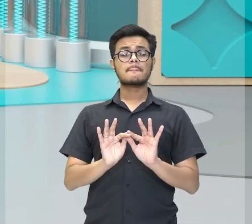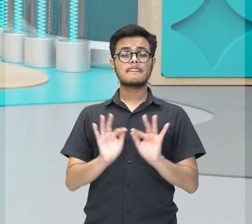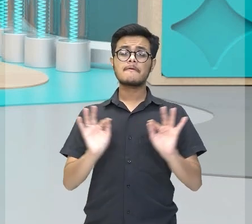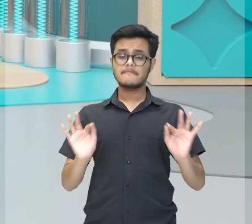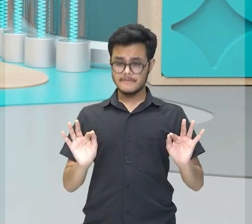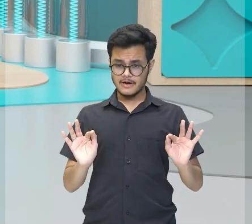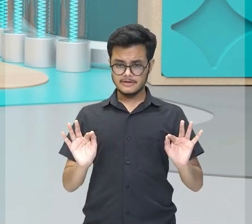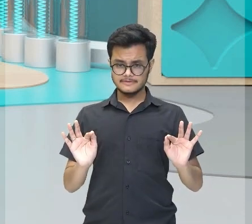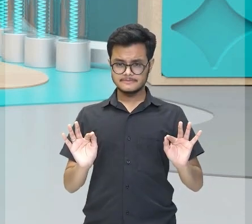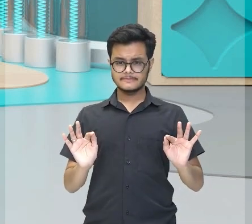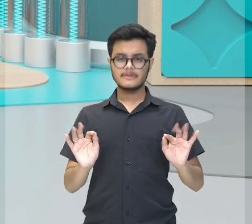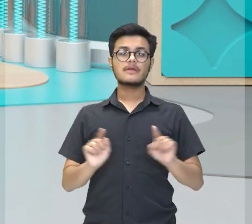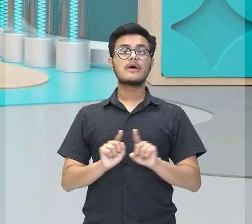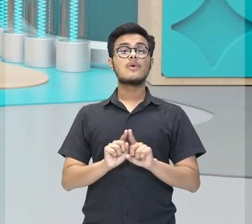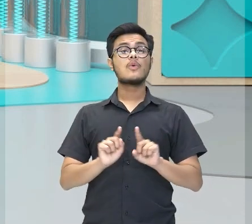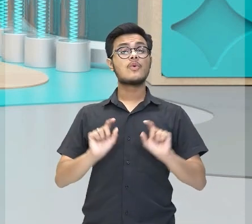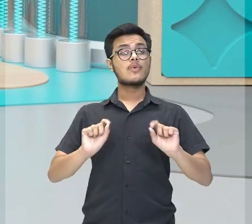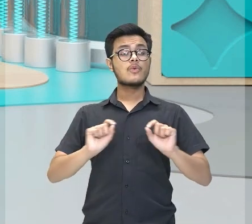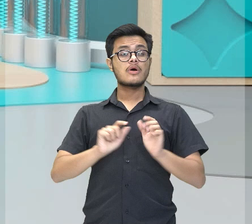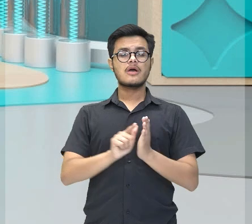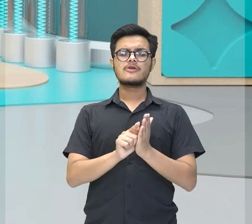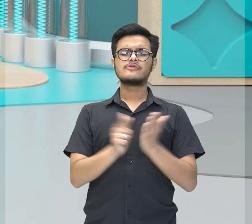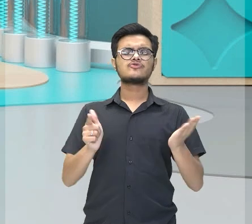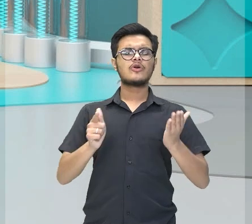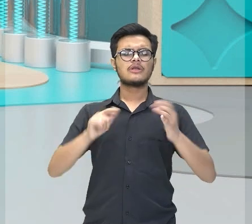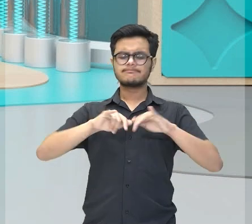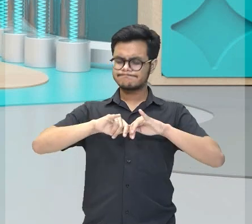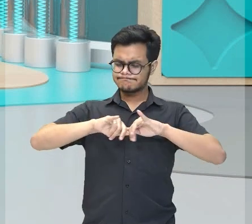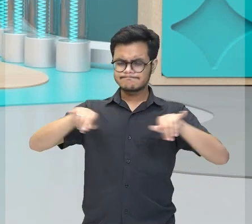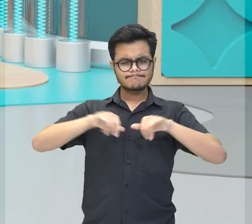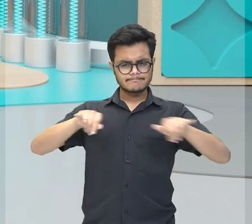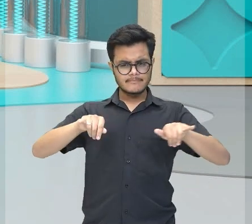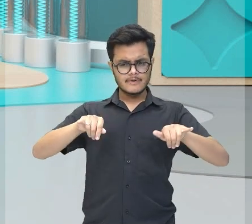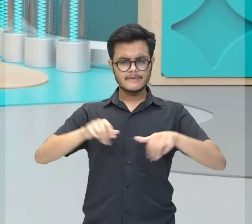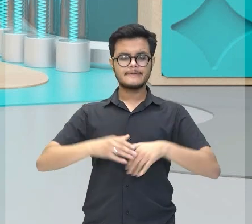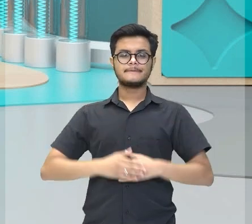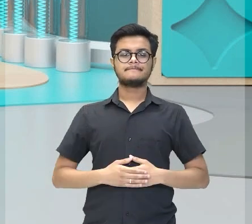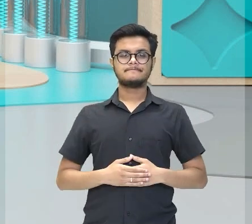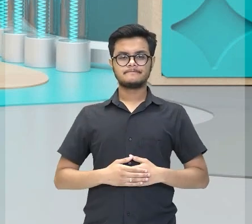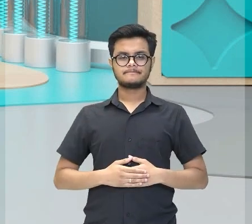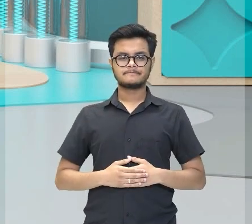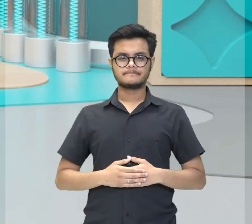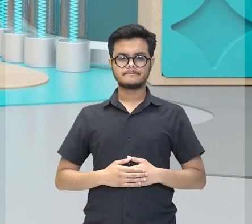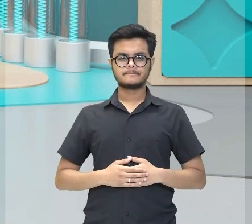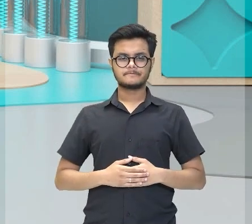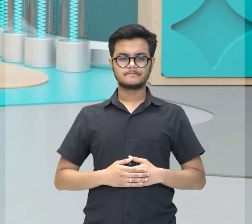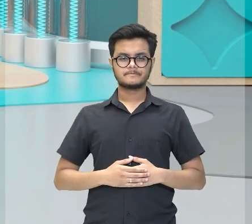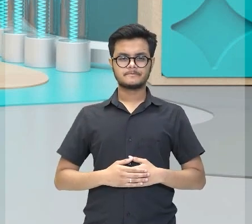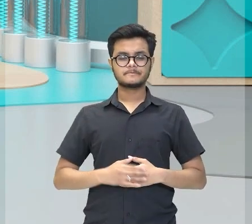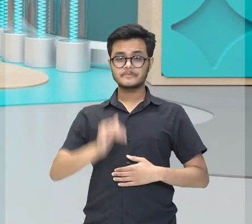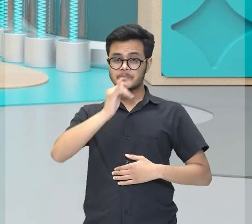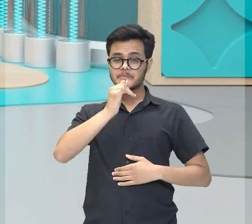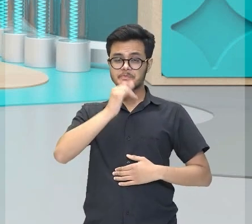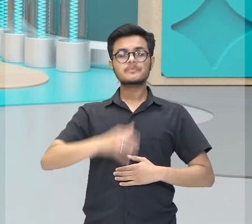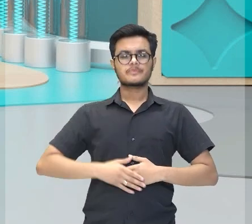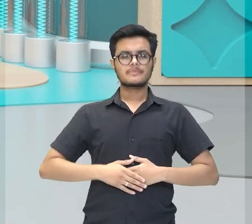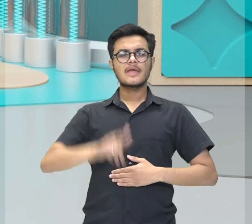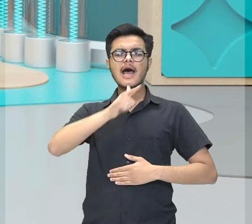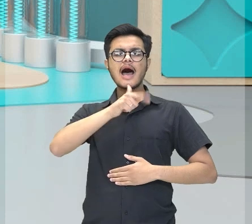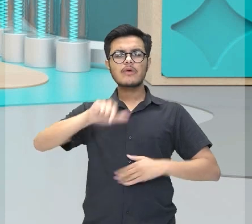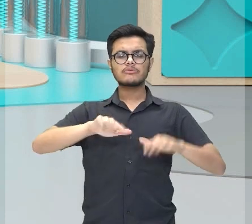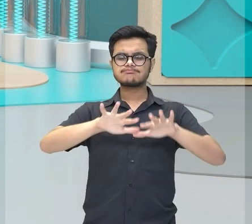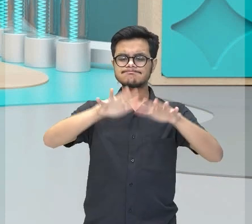é uma manchete, o título de uma notícia. Durante seca recorde na bacia